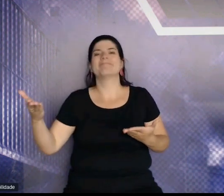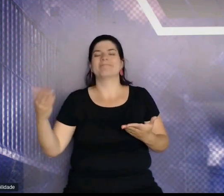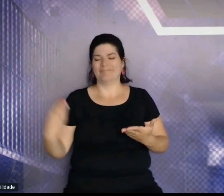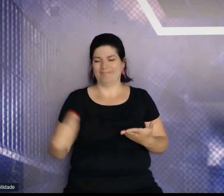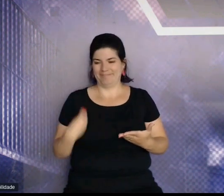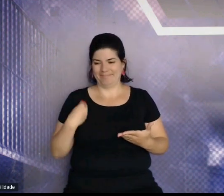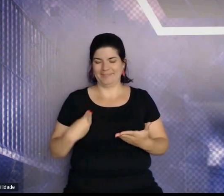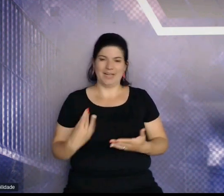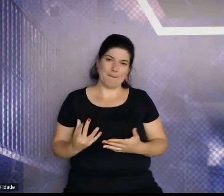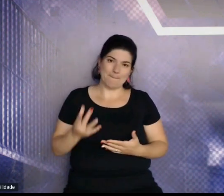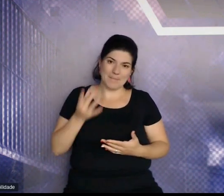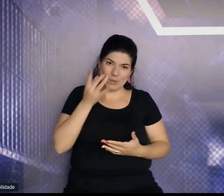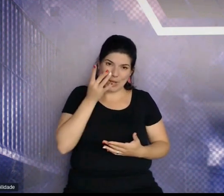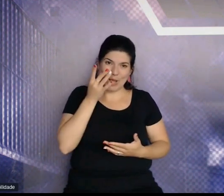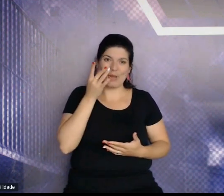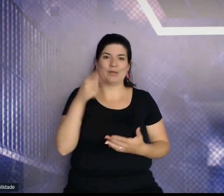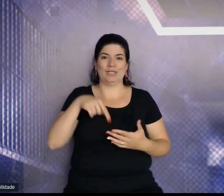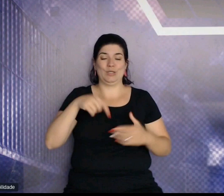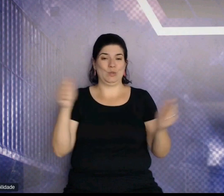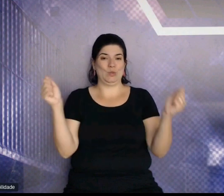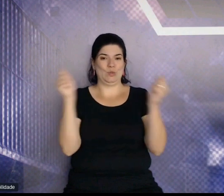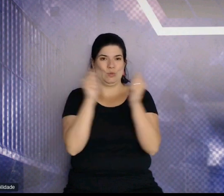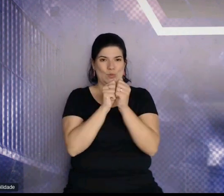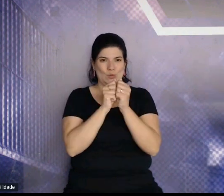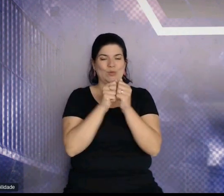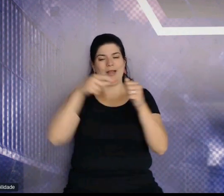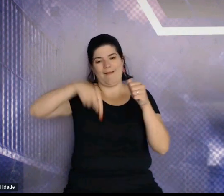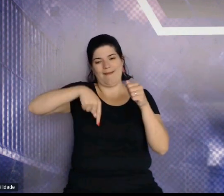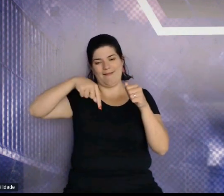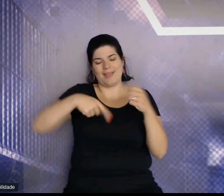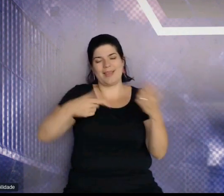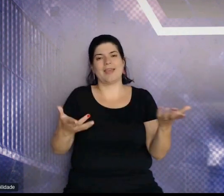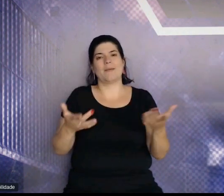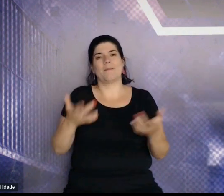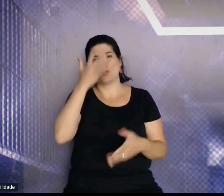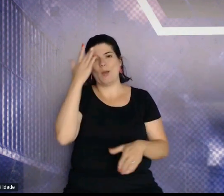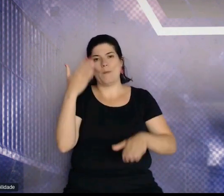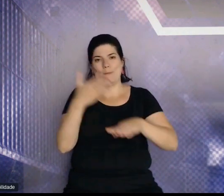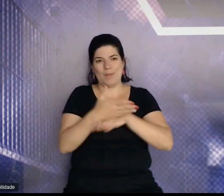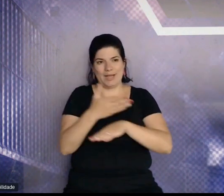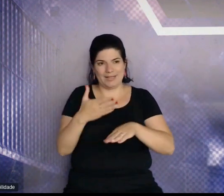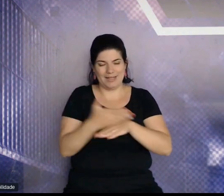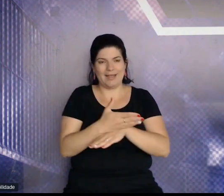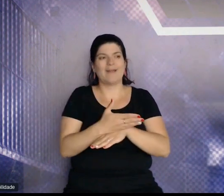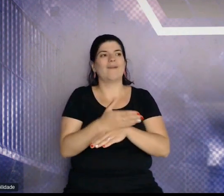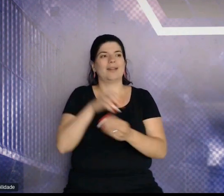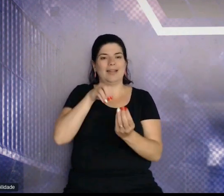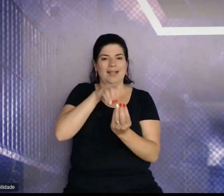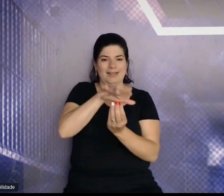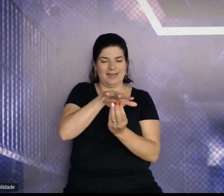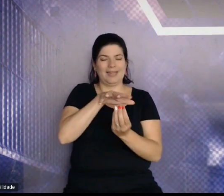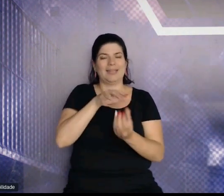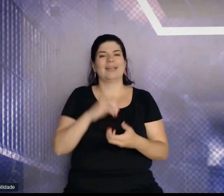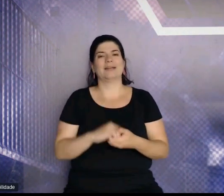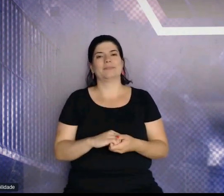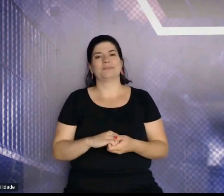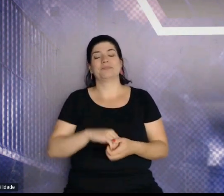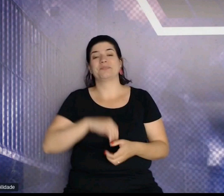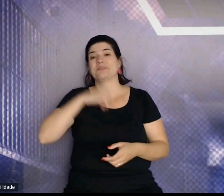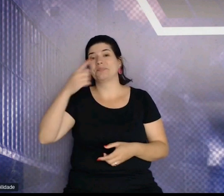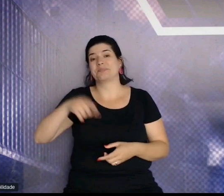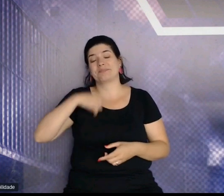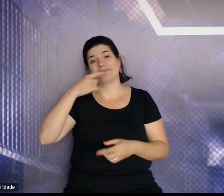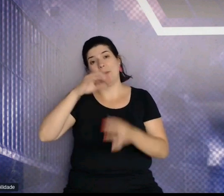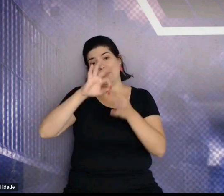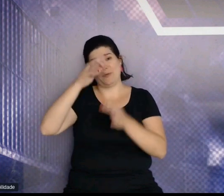aqui, pessoal, ao pessoal que estava no palco, ao pessoal que participou do TDC, né? A gente não vai conseguir estender